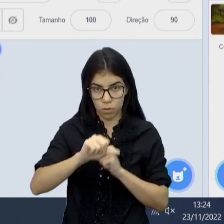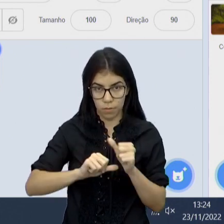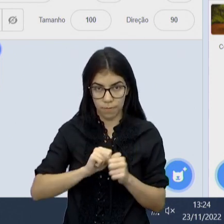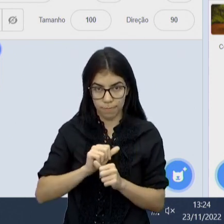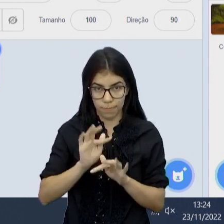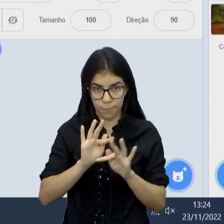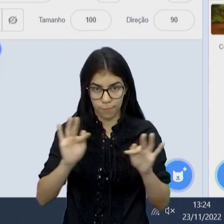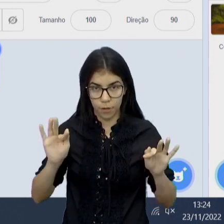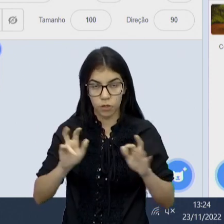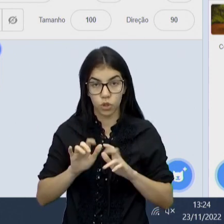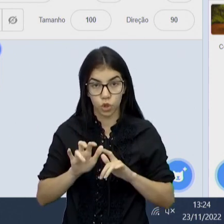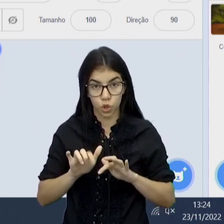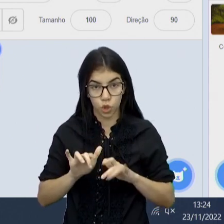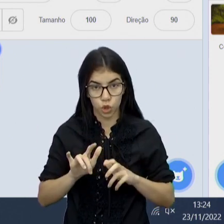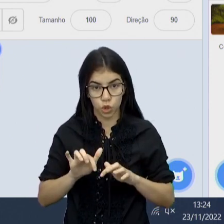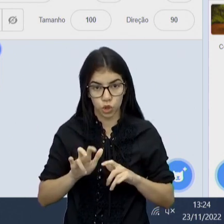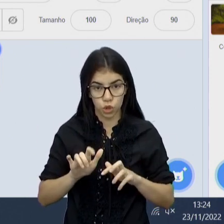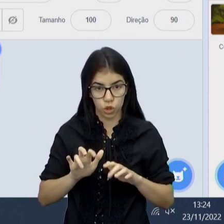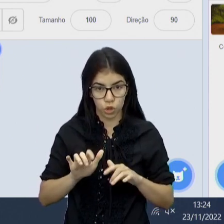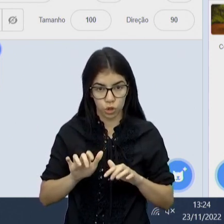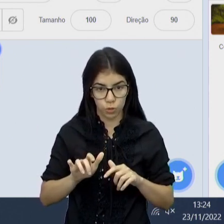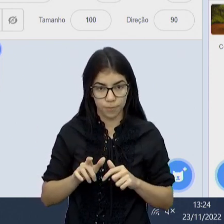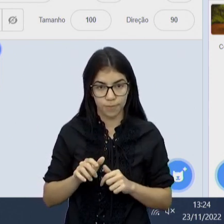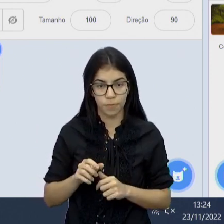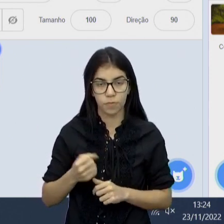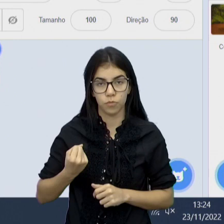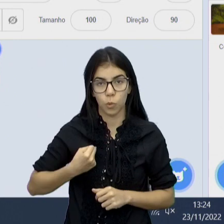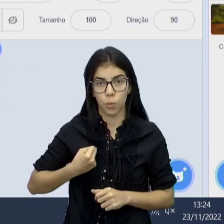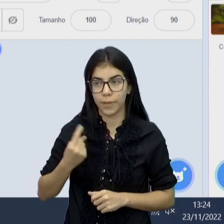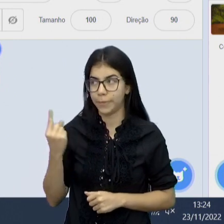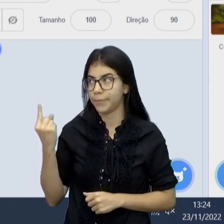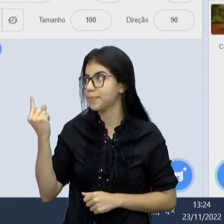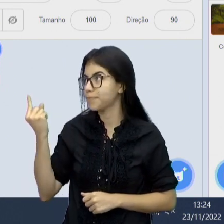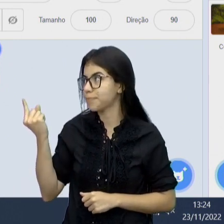Um número. Digite um número.